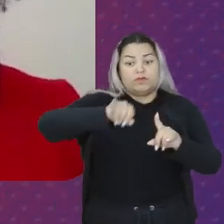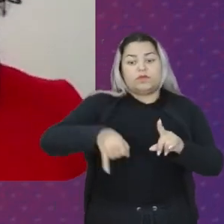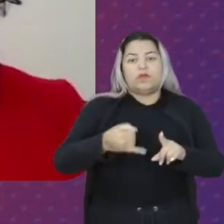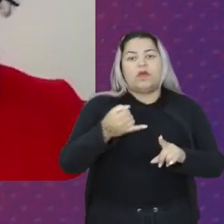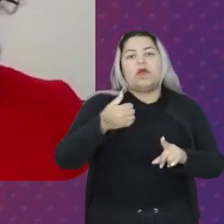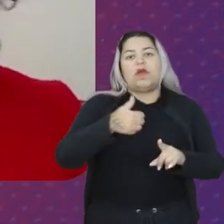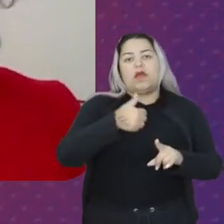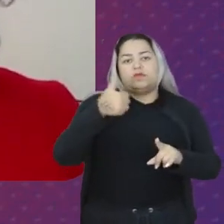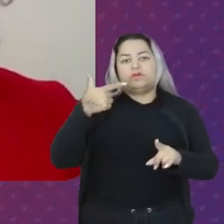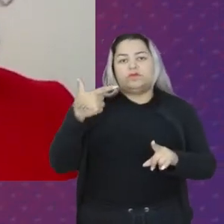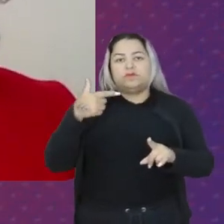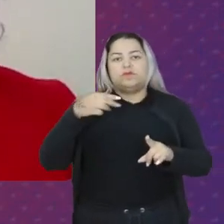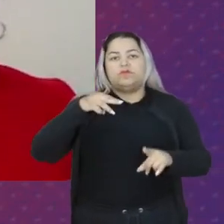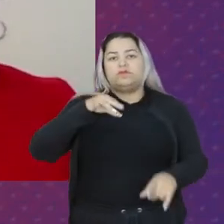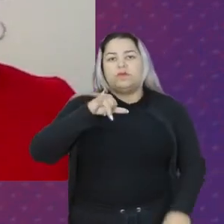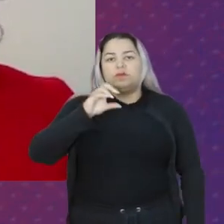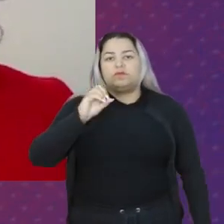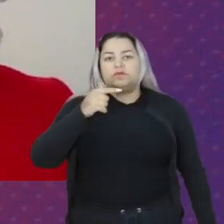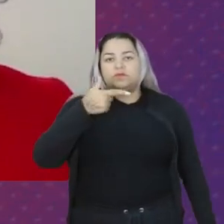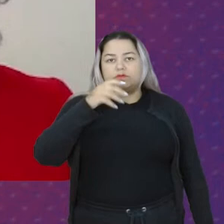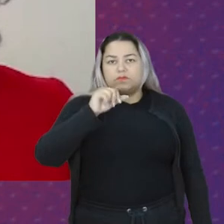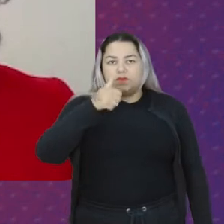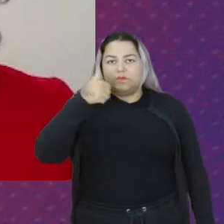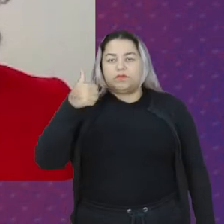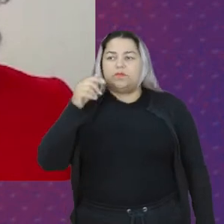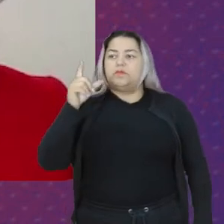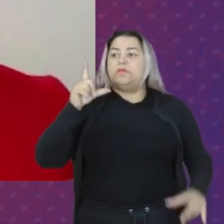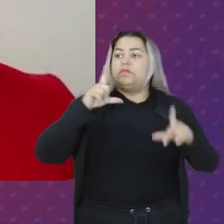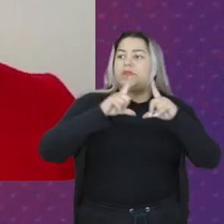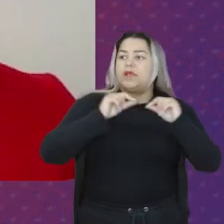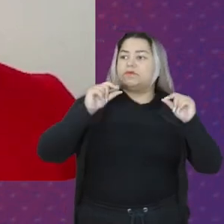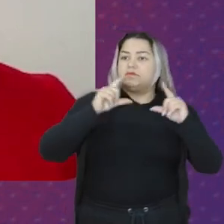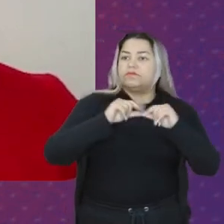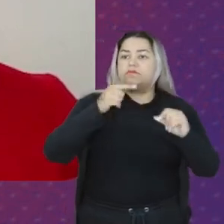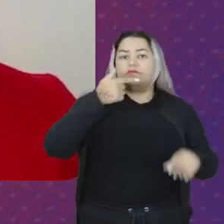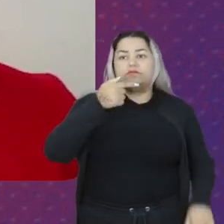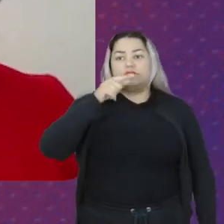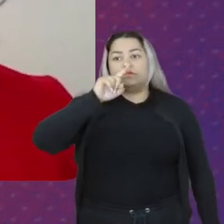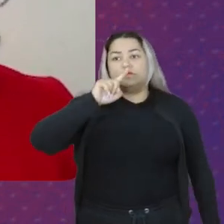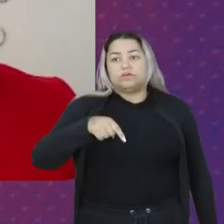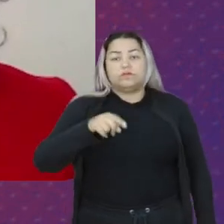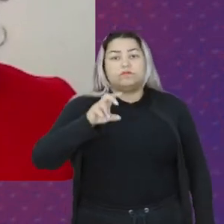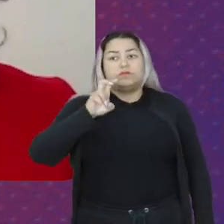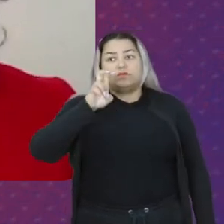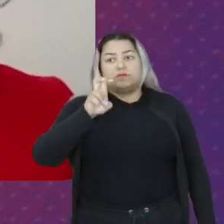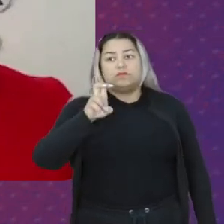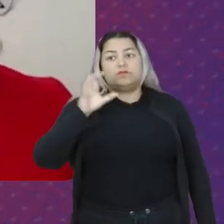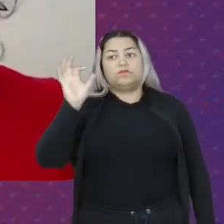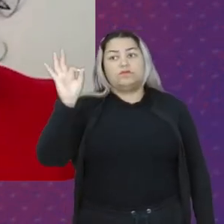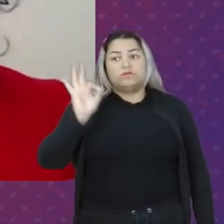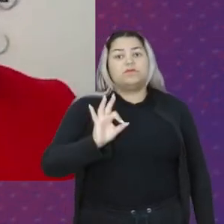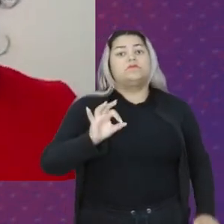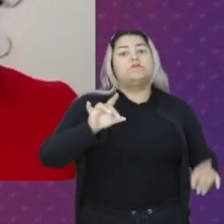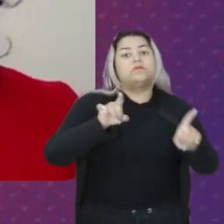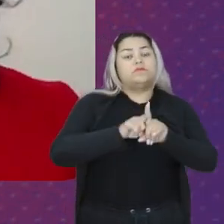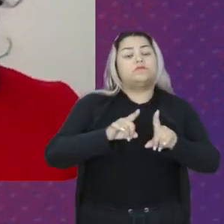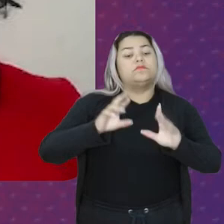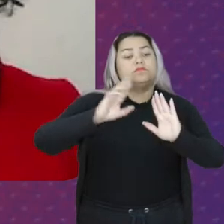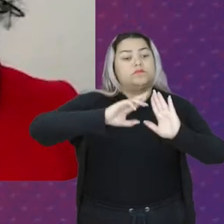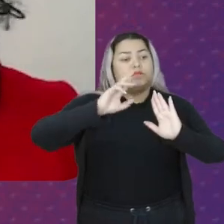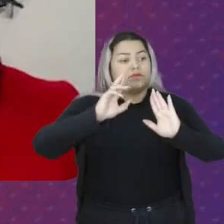12 de maio de 2021, trazia que 7,5% das denúncias